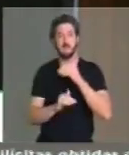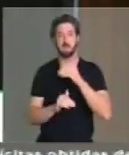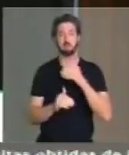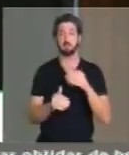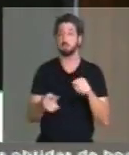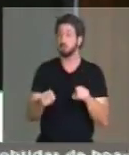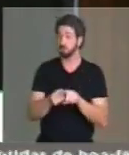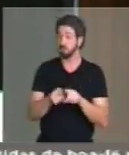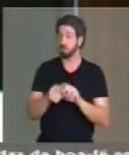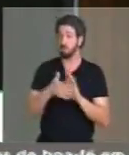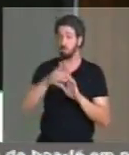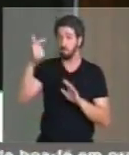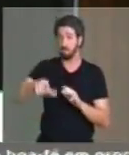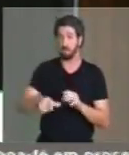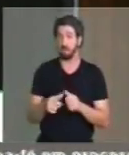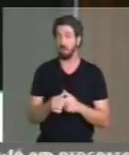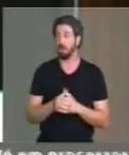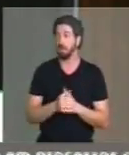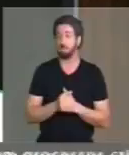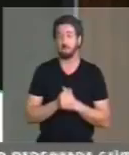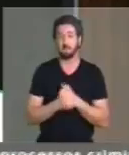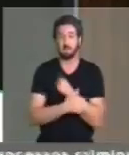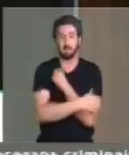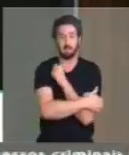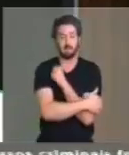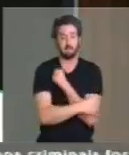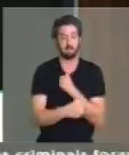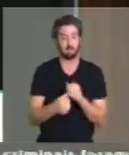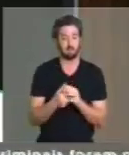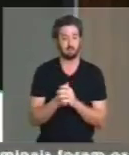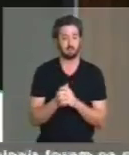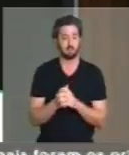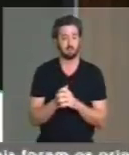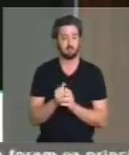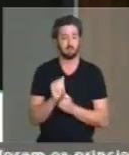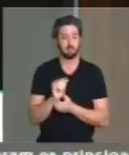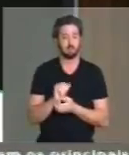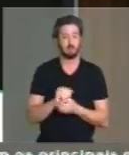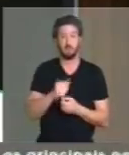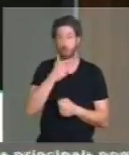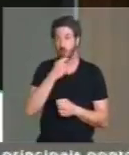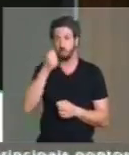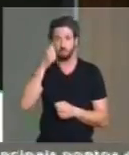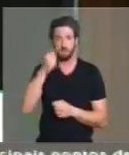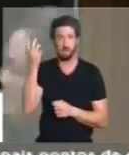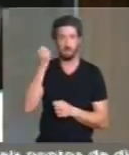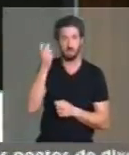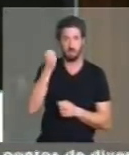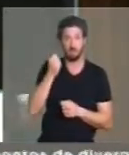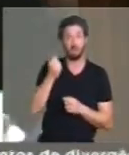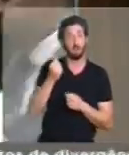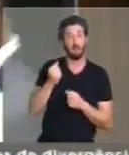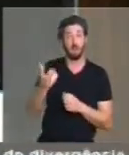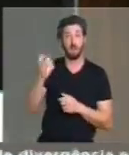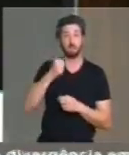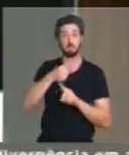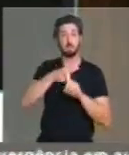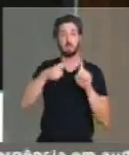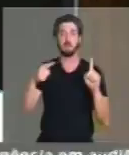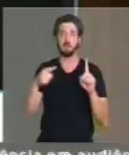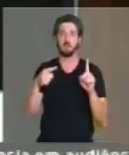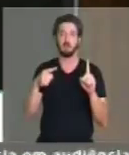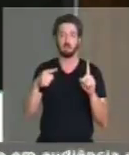Também propõe mais que os pensionistas, mulheres e homens, recebam